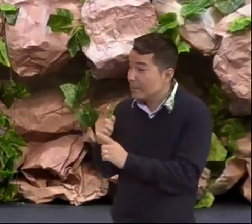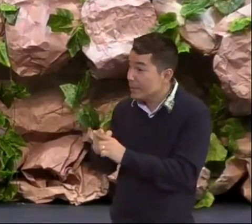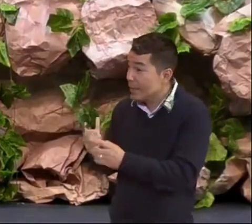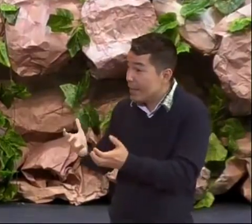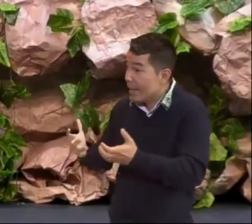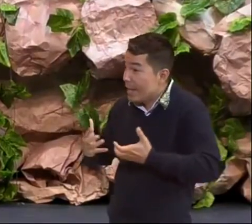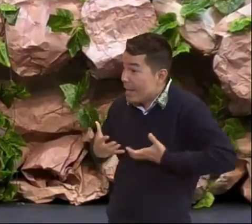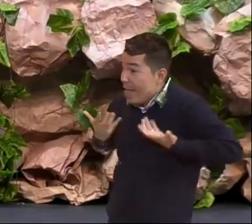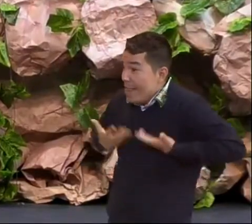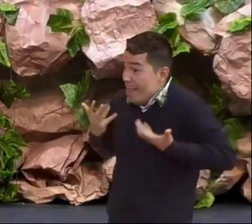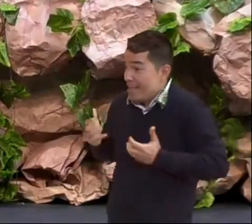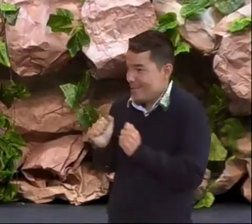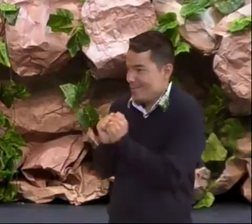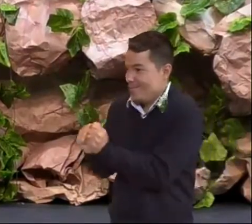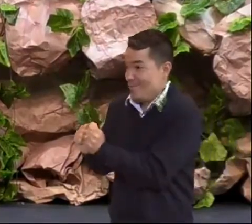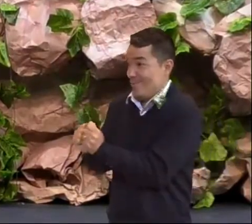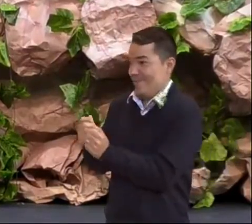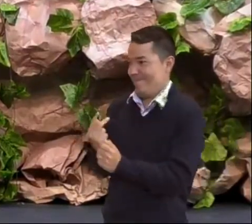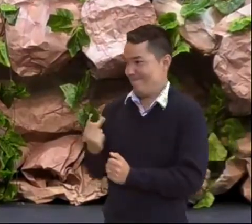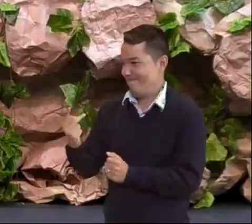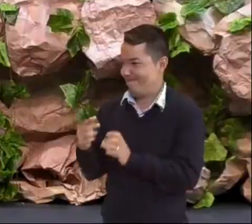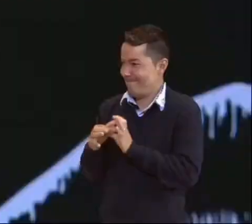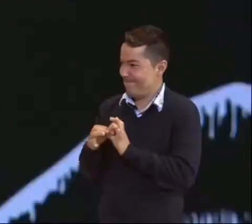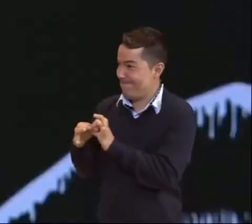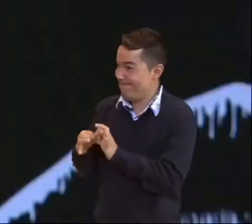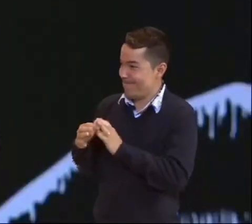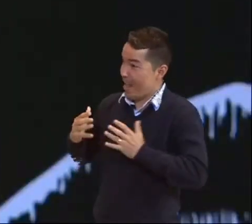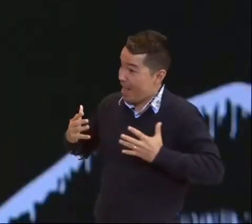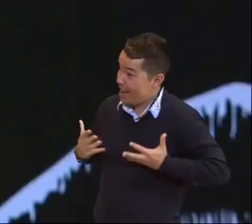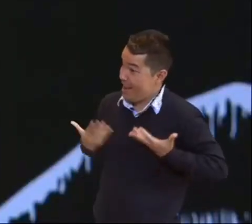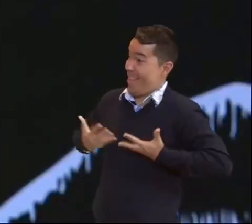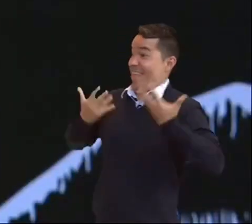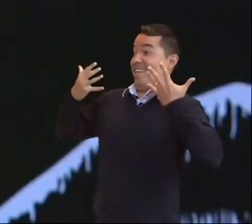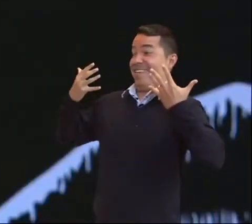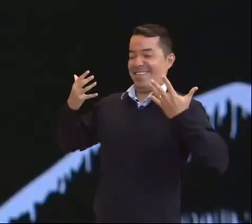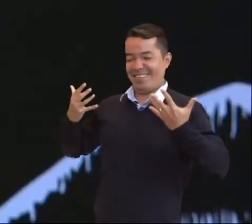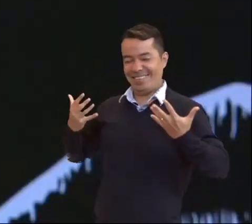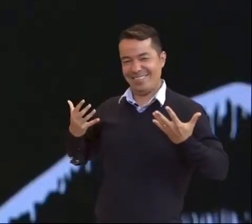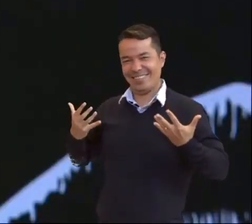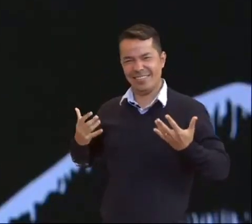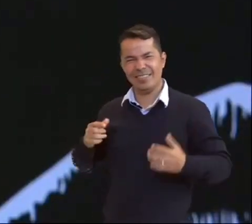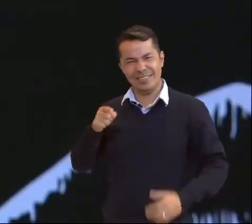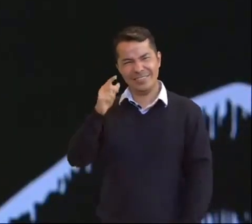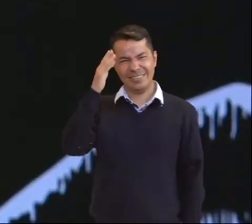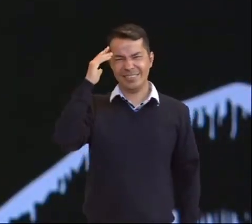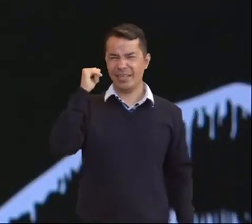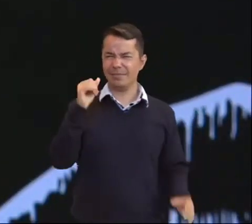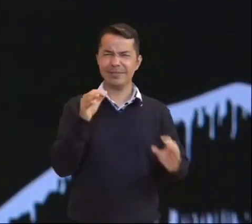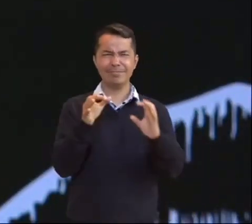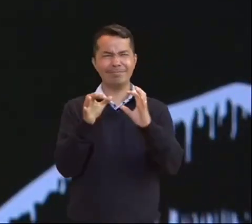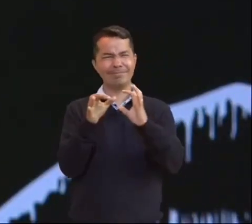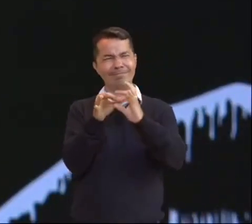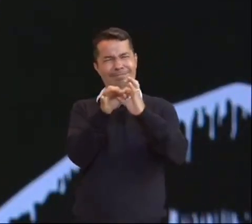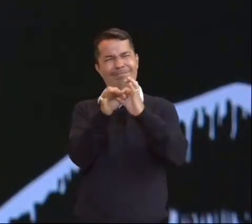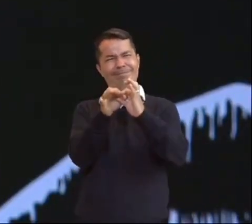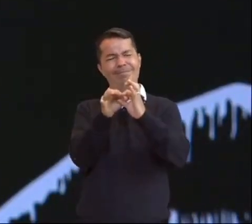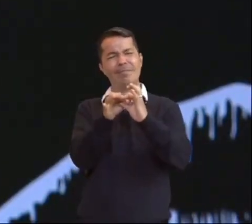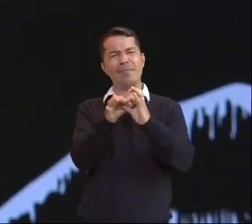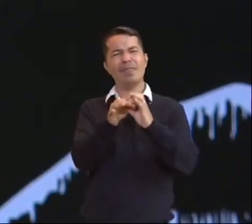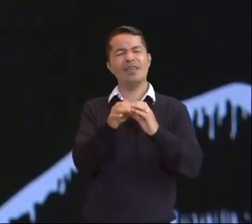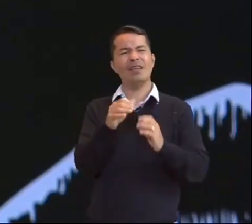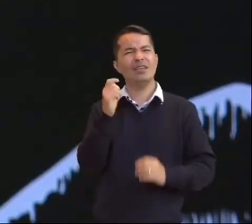a comunhão intencional, afetuosa, ela gera